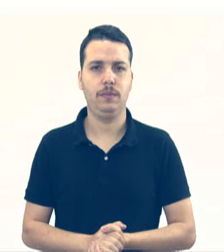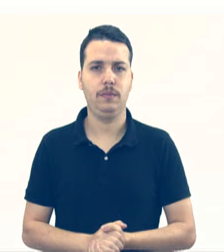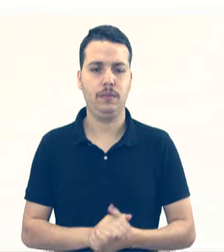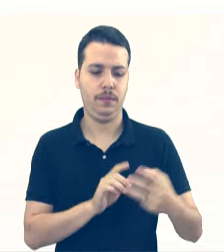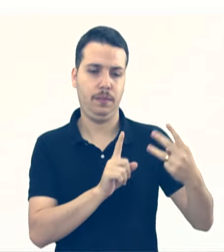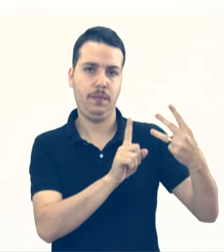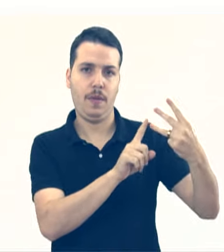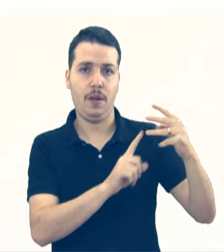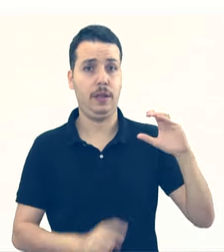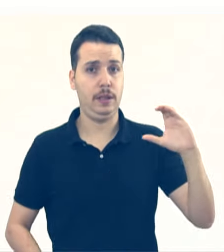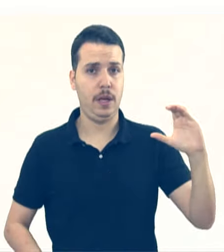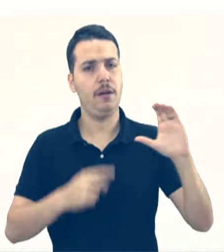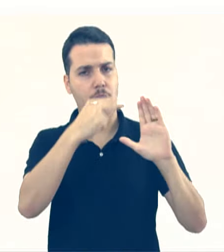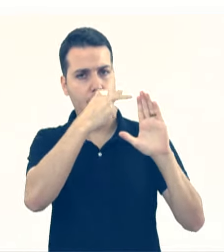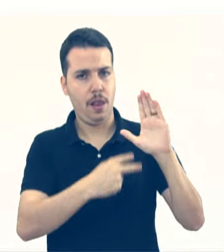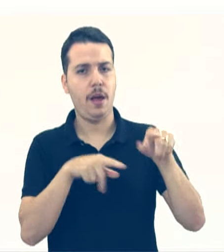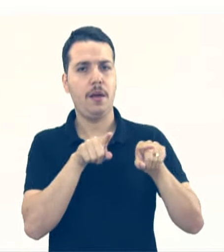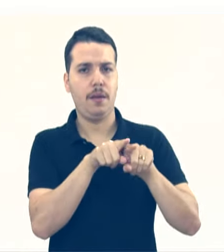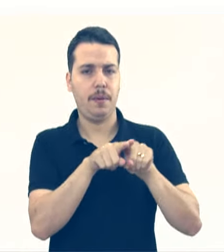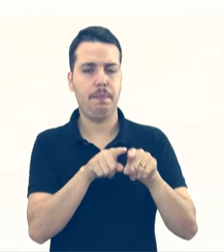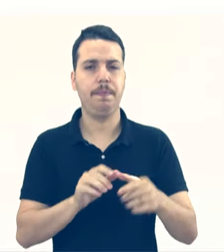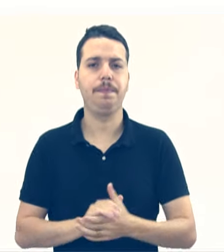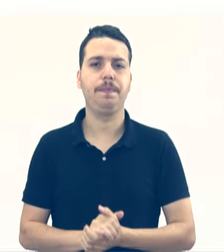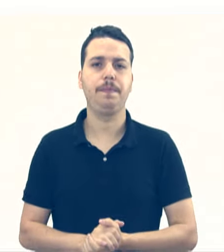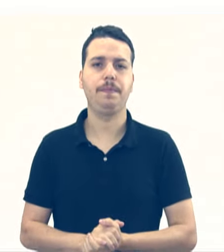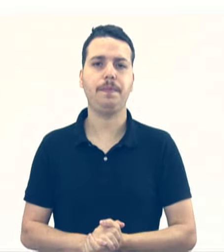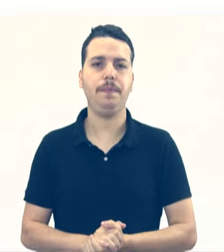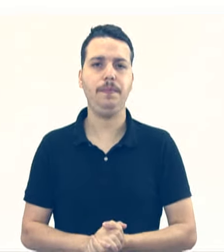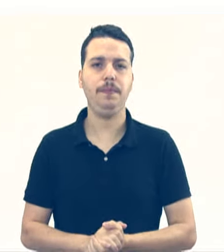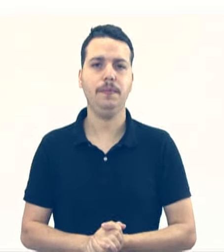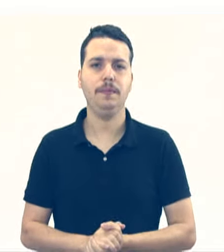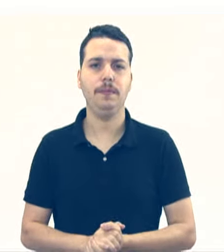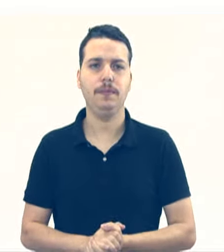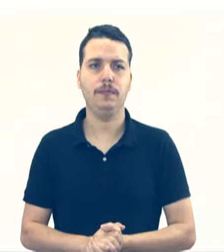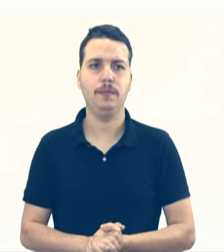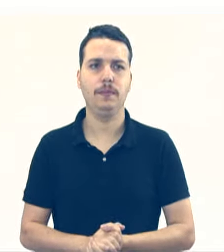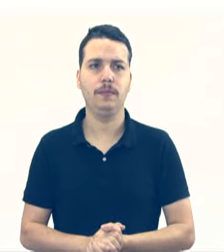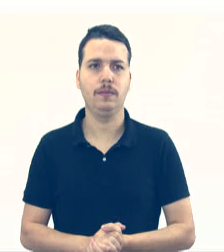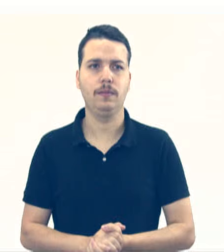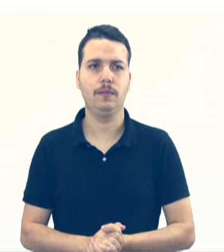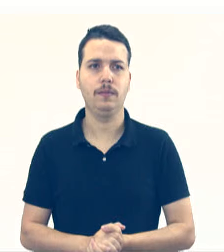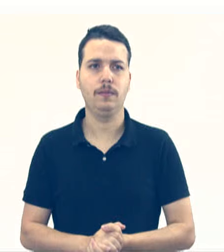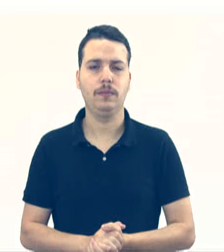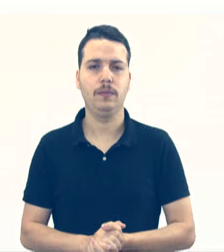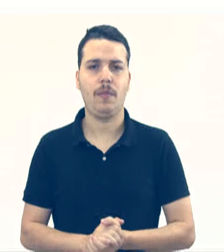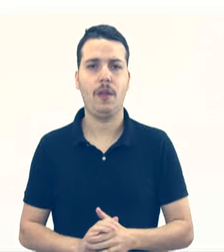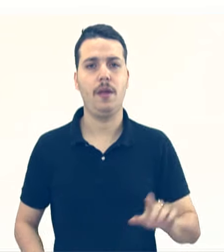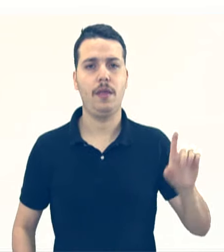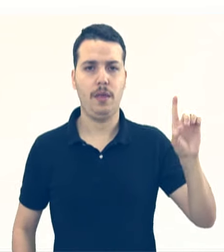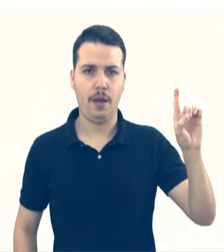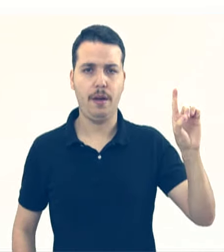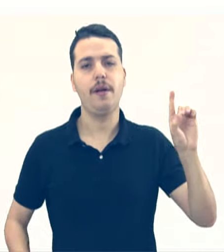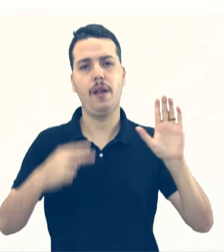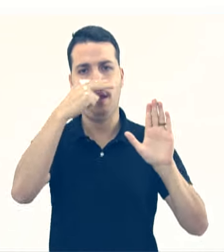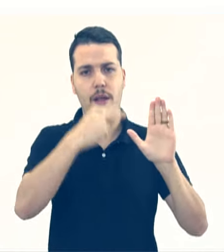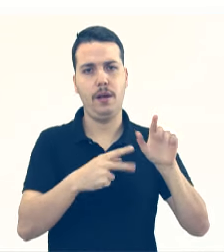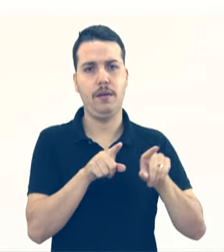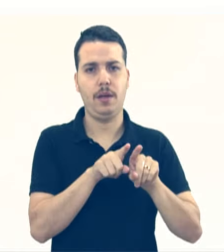Terceiro, qualificar el sustantivo caracterizándolo. Ou letra D,